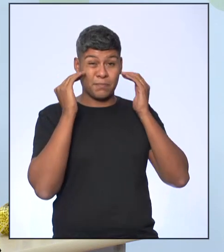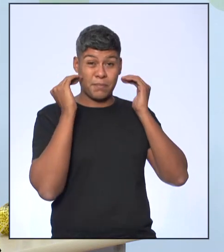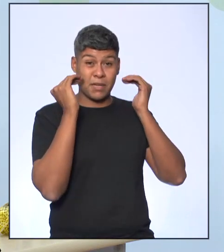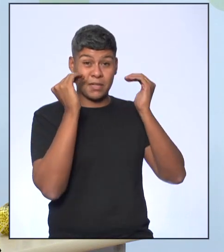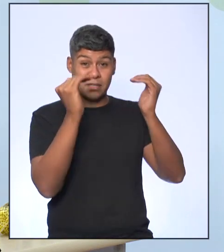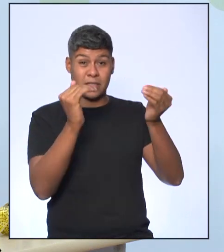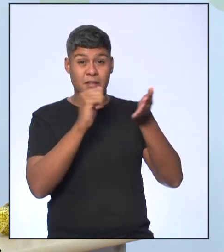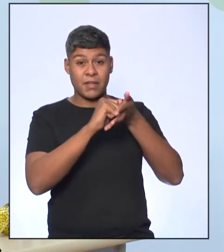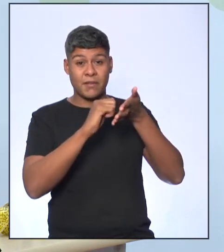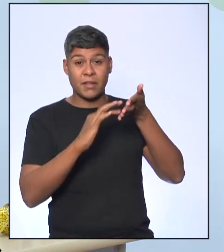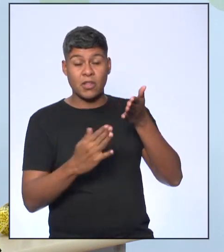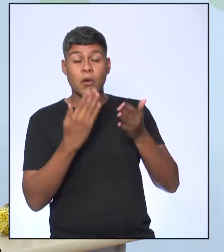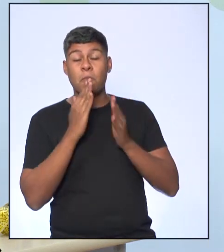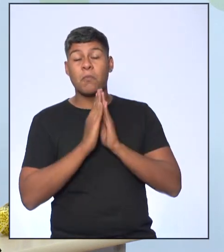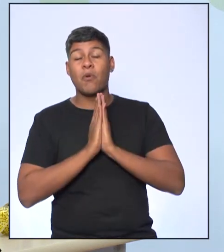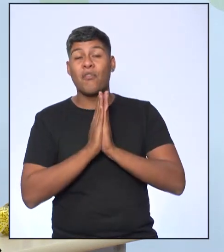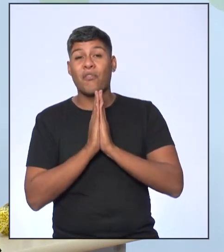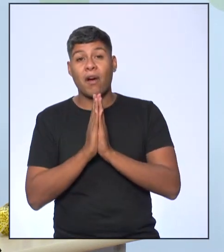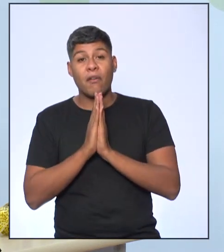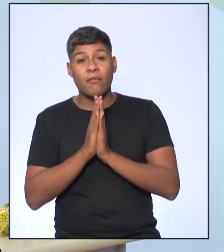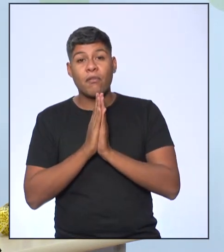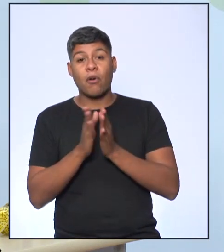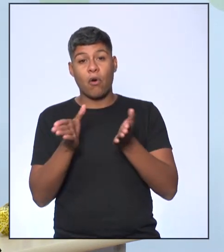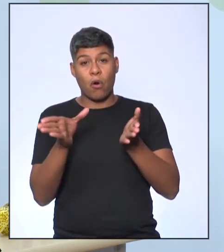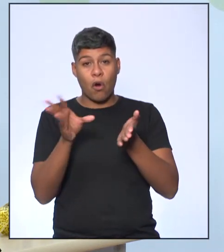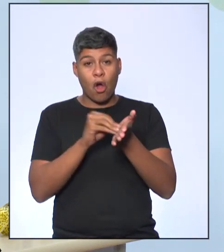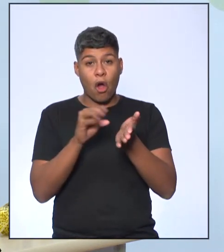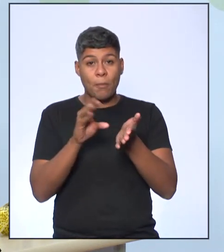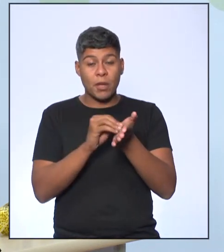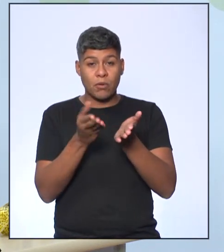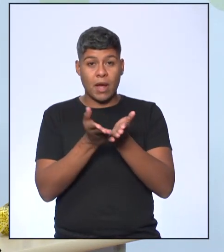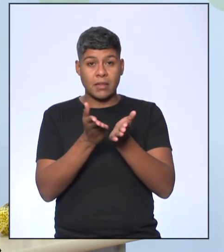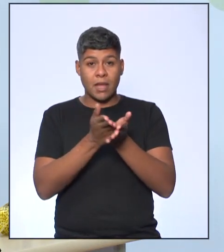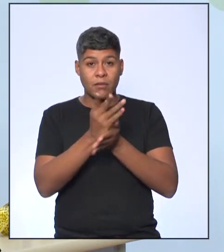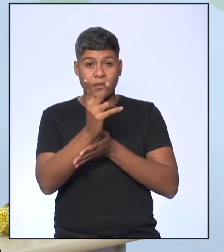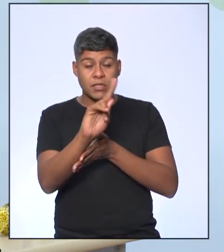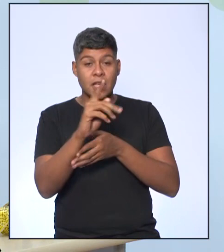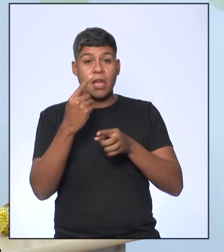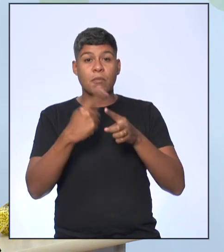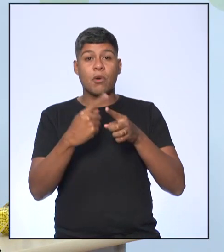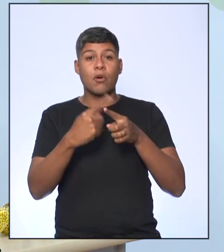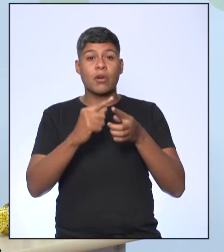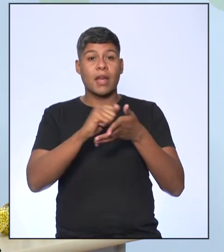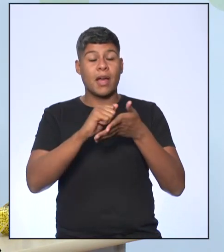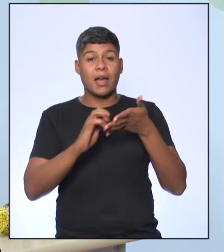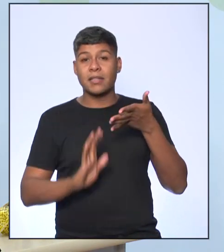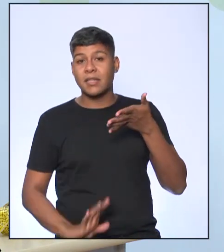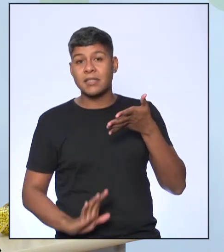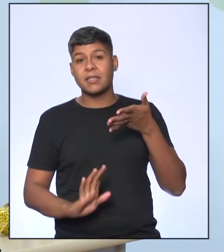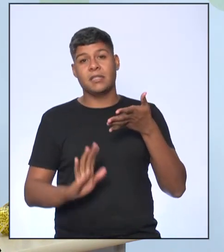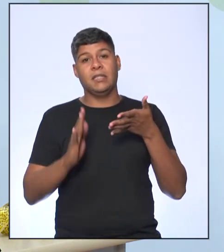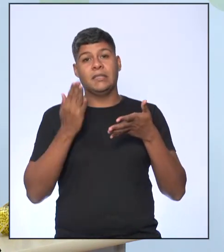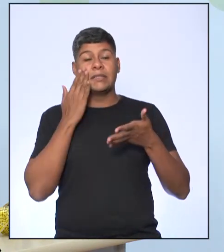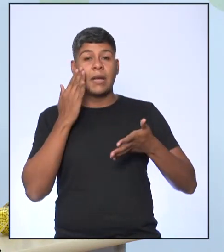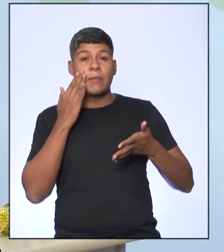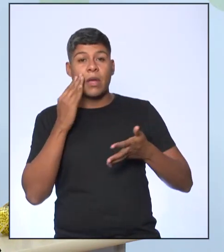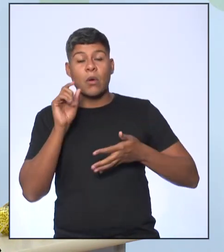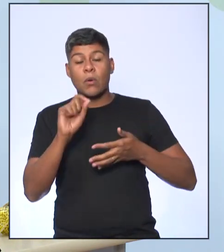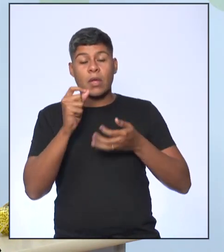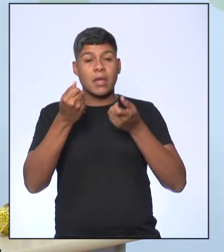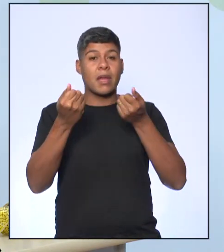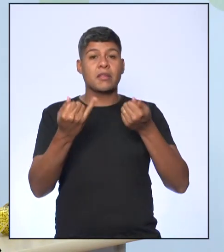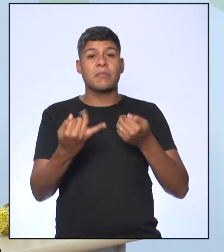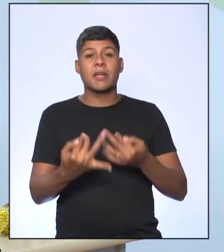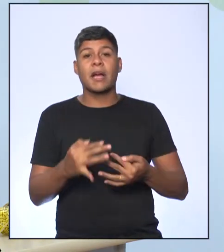atenção no exercício, por favor. Copiem no caderno de vocês, porque esse exercício, basicamente, é o que vai